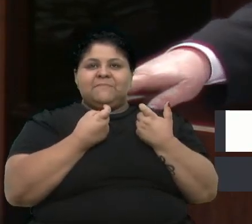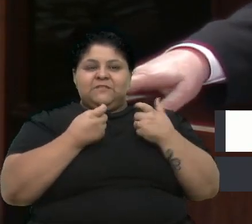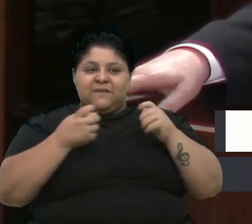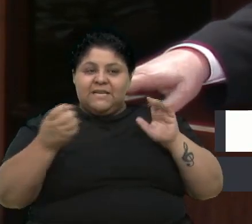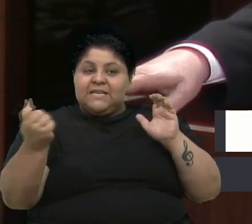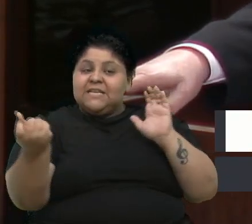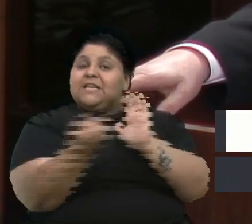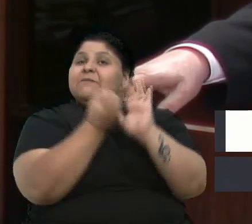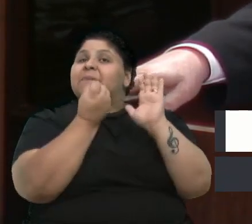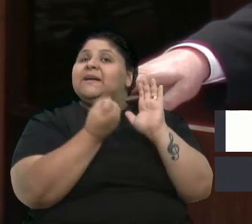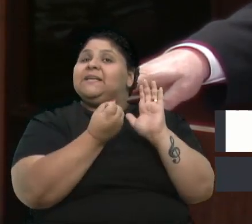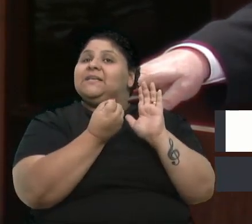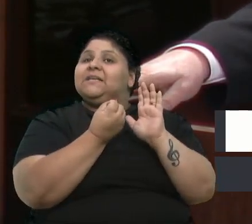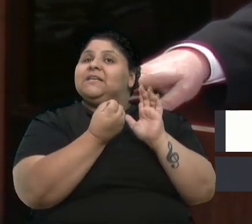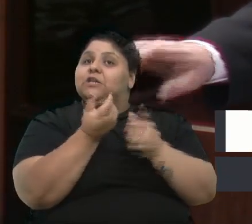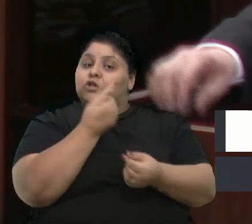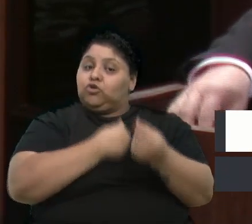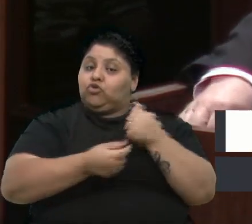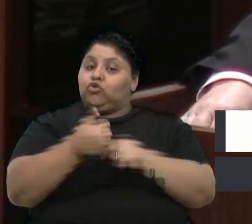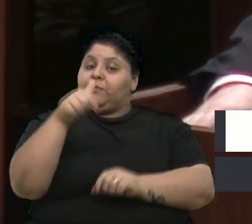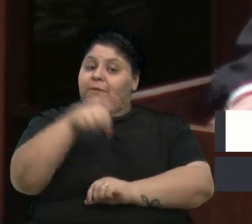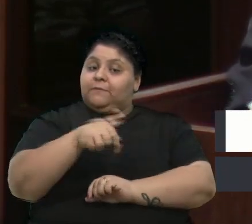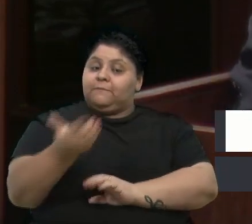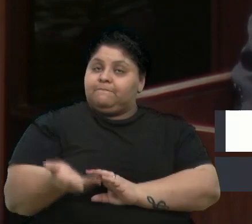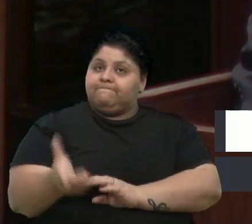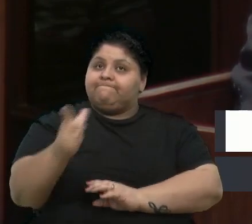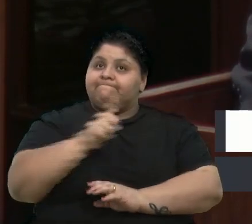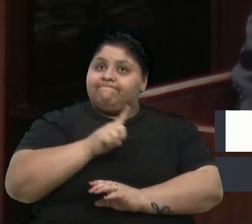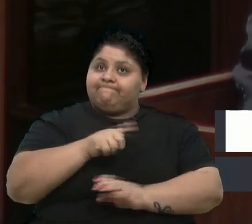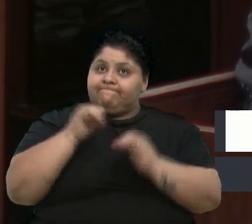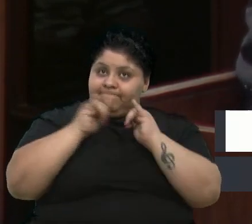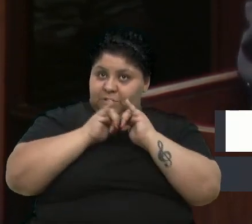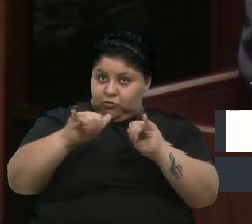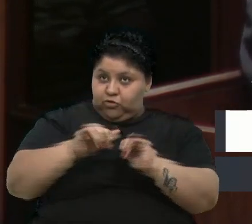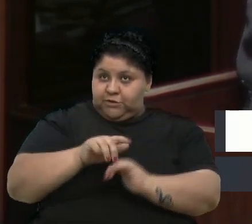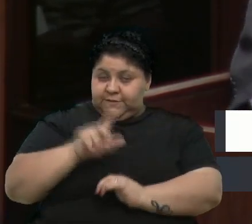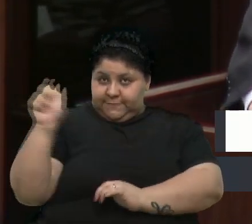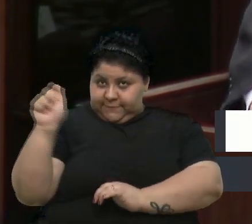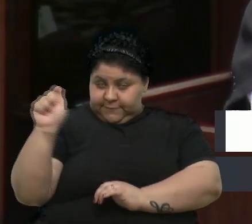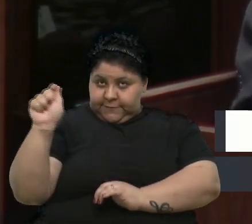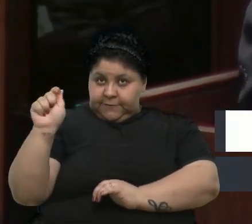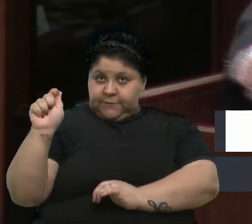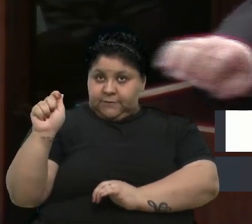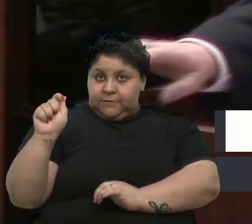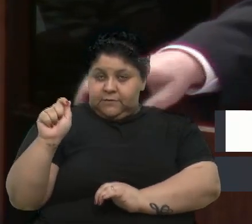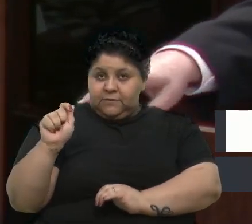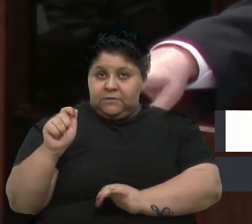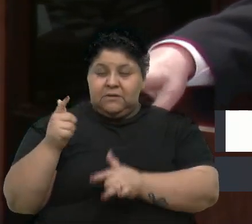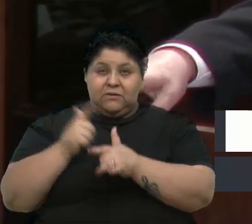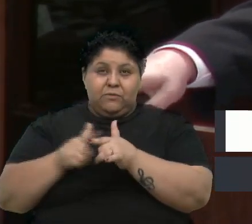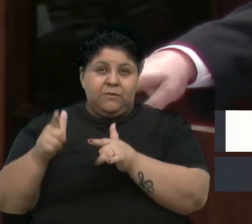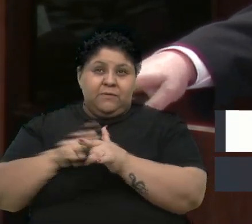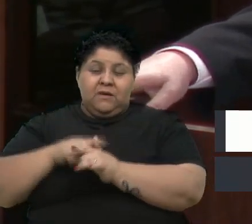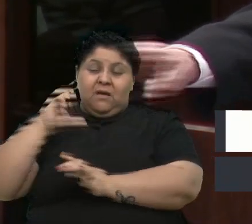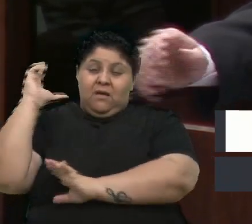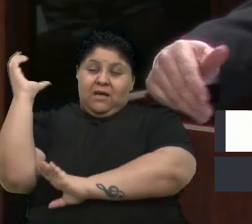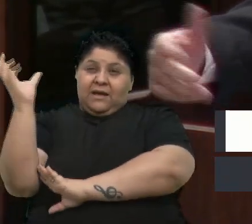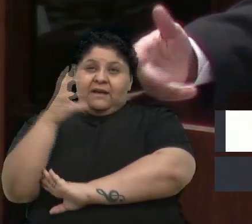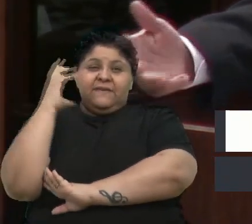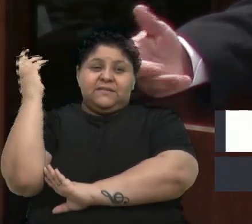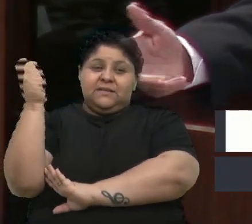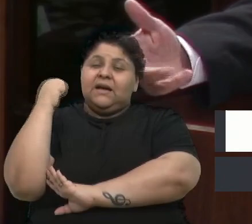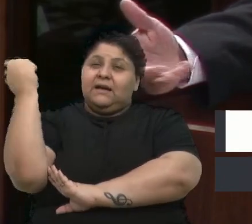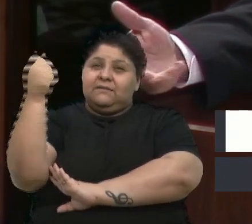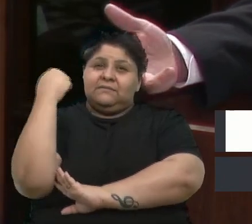nossa situação econômica e financeira. Eu tenho notícias da Argentina em que a situação está muito grave, as pessoas não